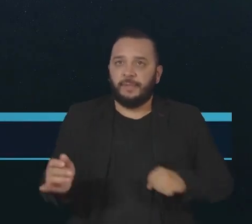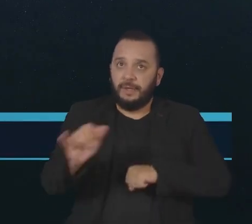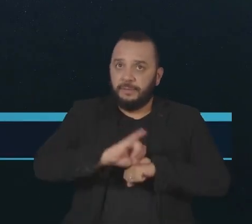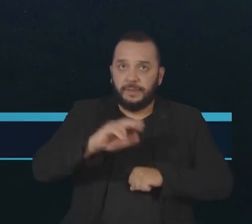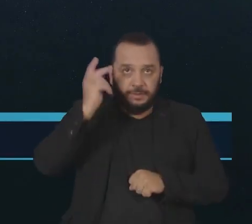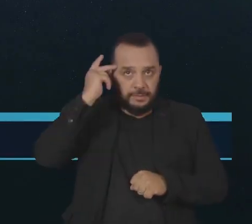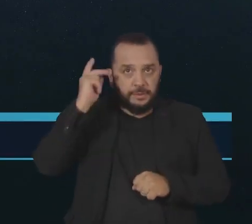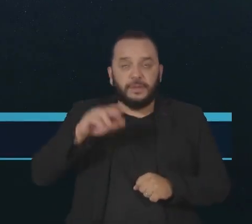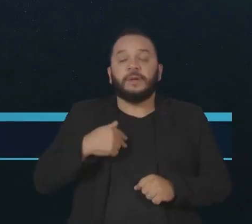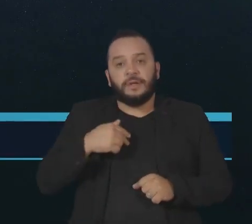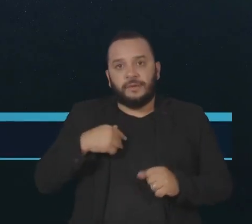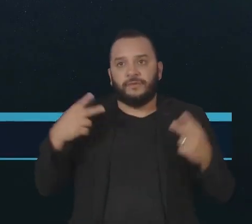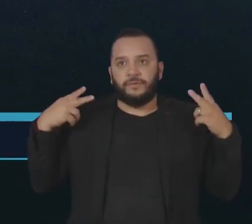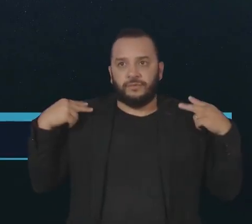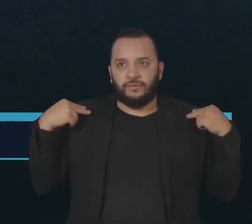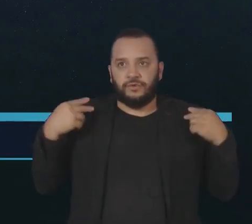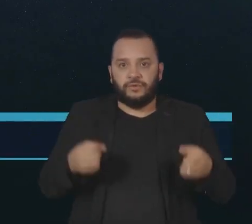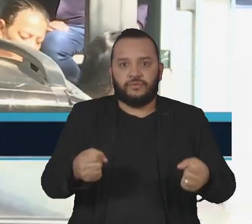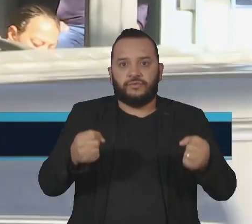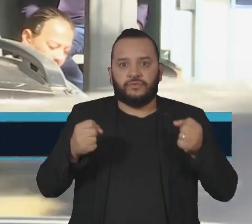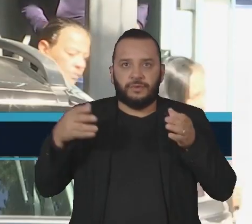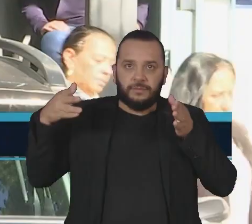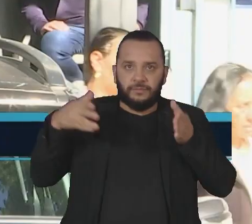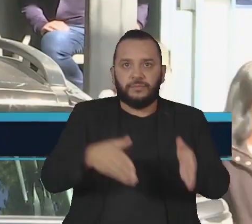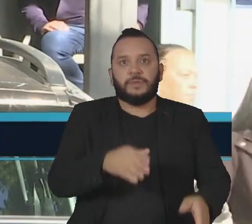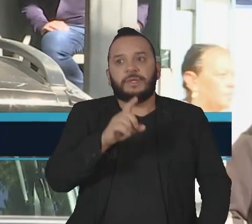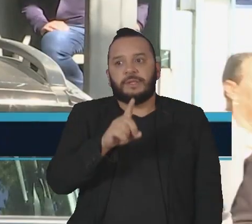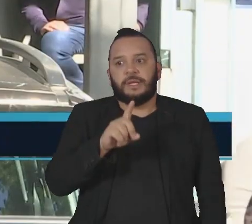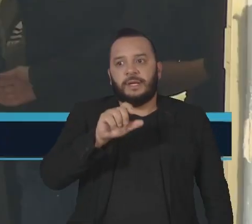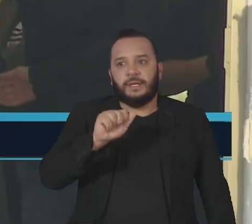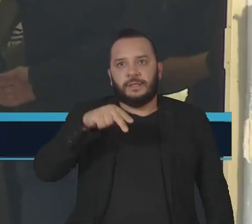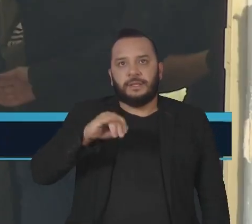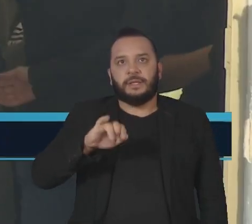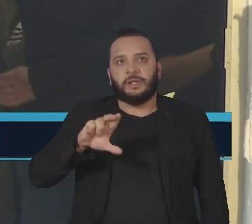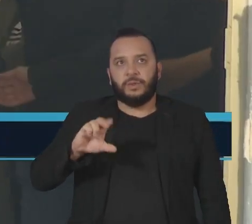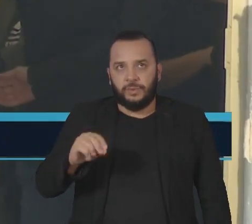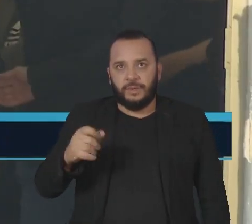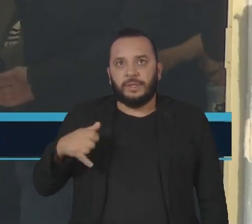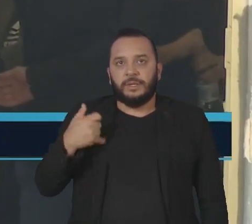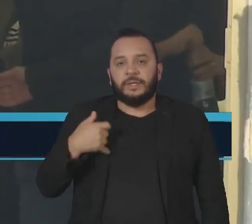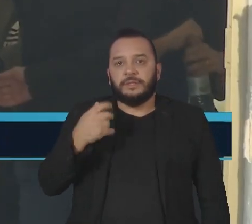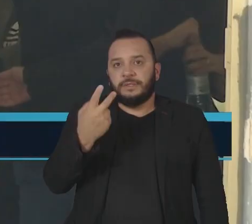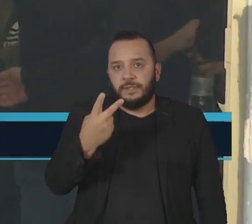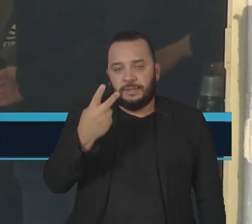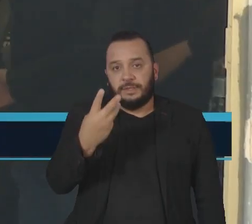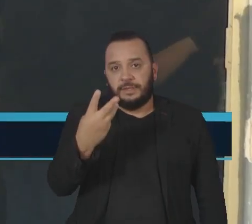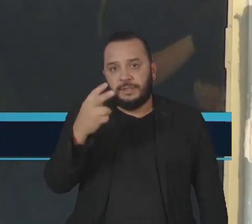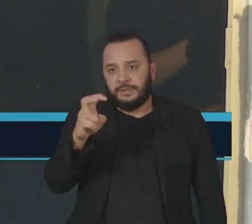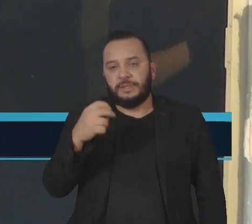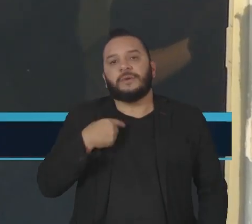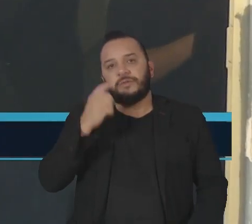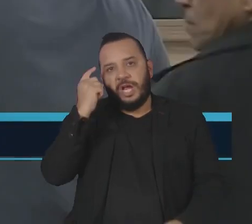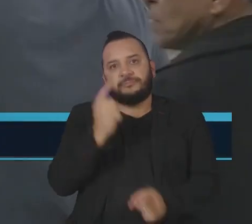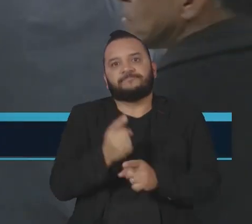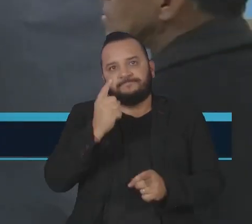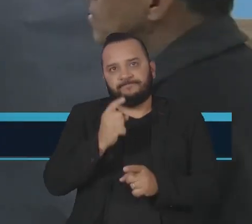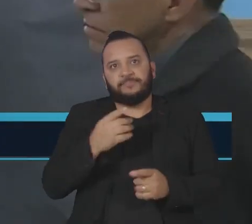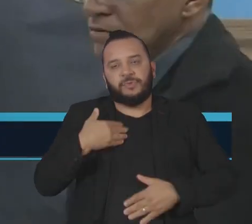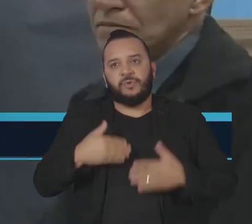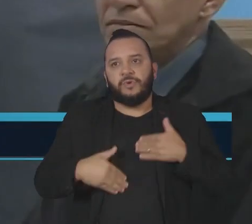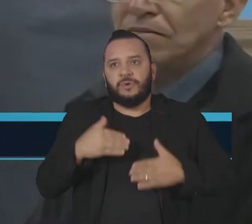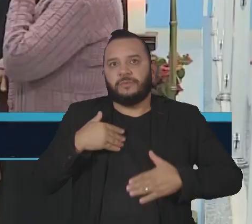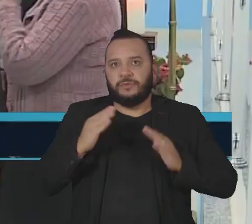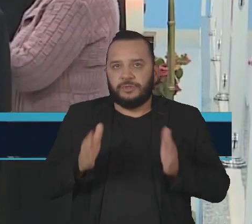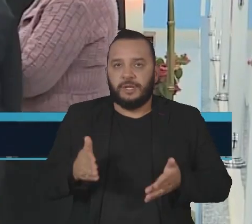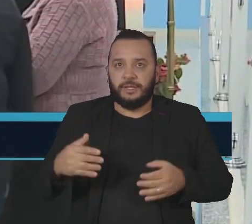enterrado o corpo do piloto Danilo Santos Romano, de 35 anos, primeira vítima a ser identificada pelo IML. No